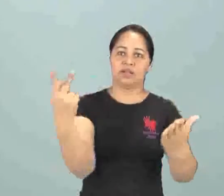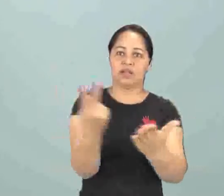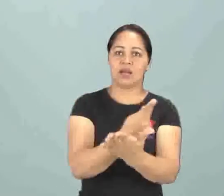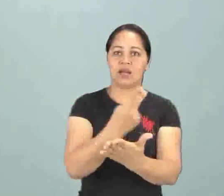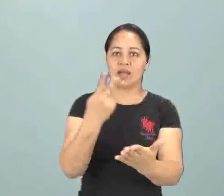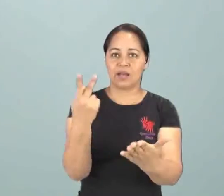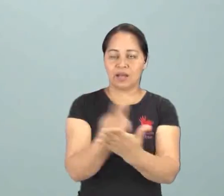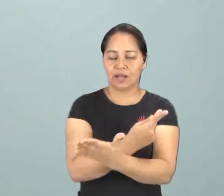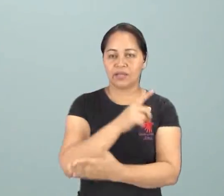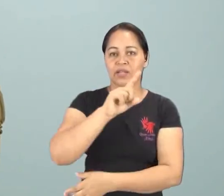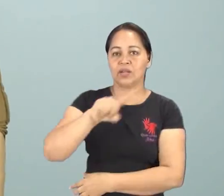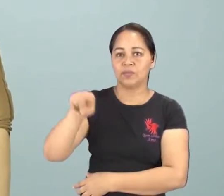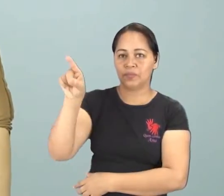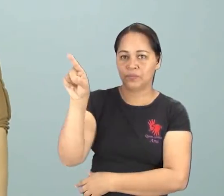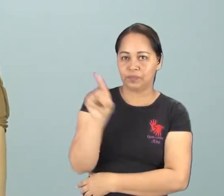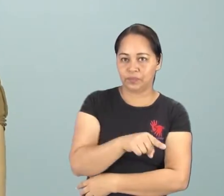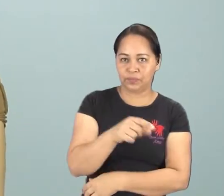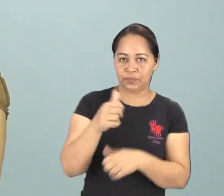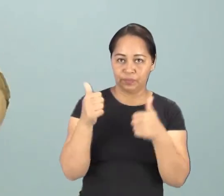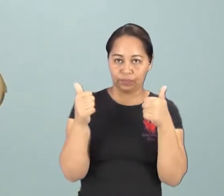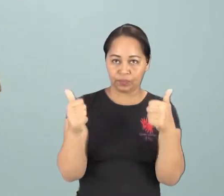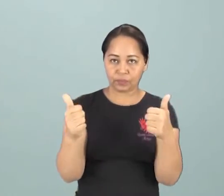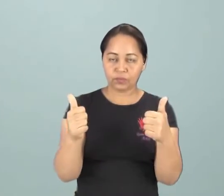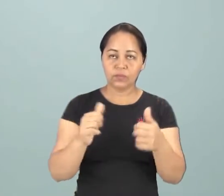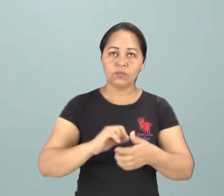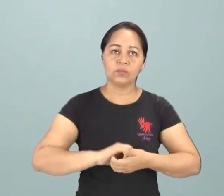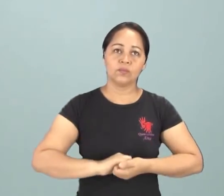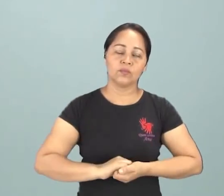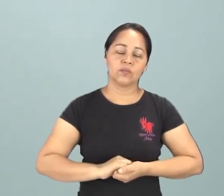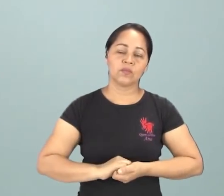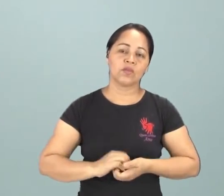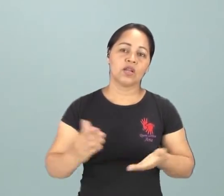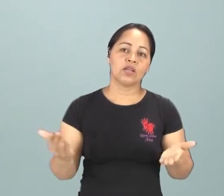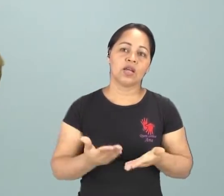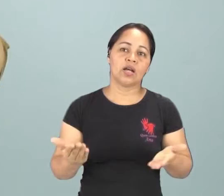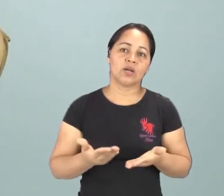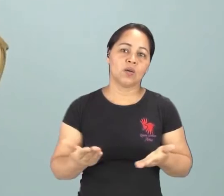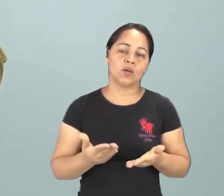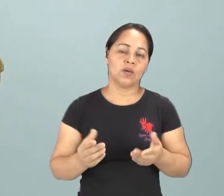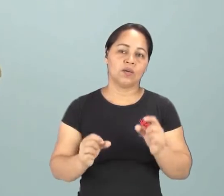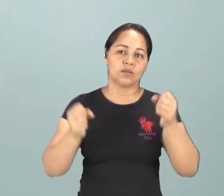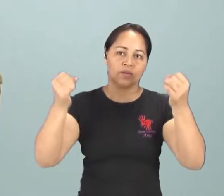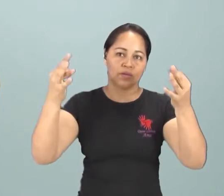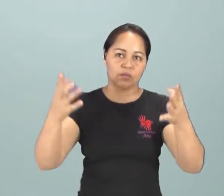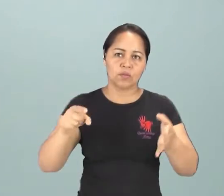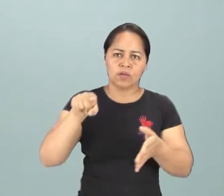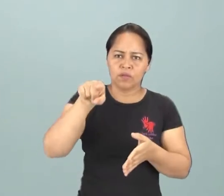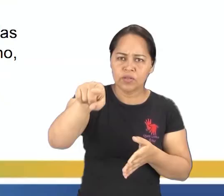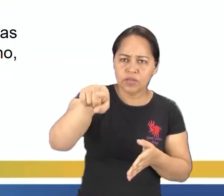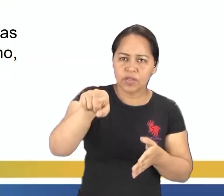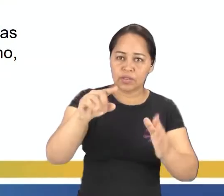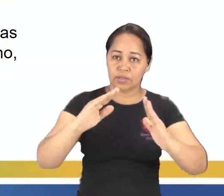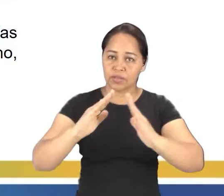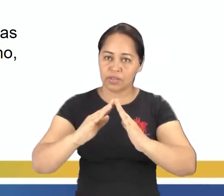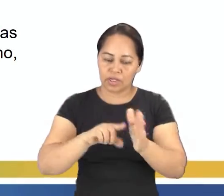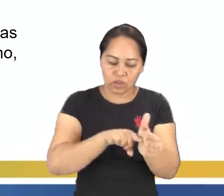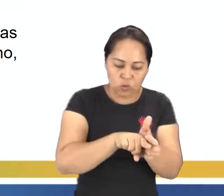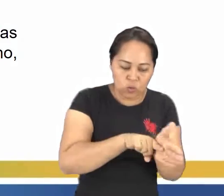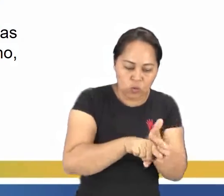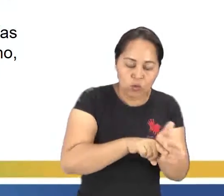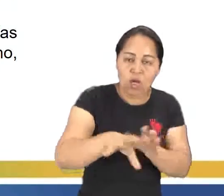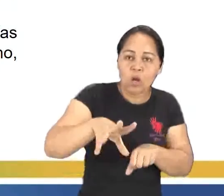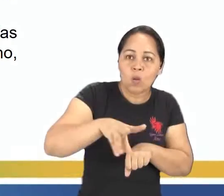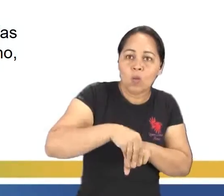então, marquem sem medo de ser feliz. E o que eu deixo para vocês aqui aprofundarem os